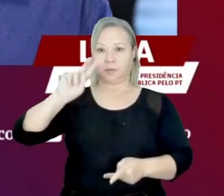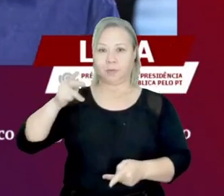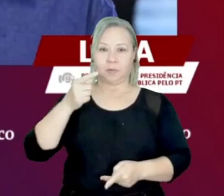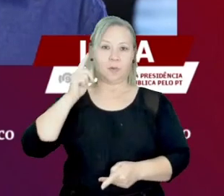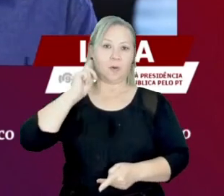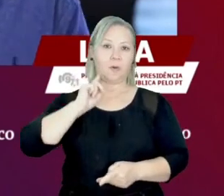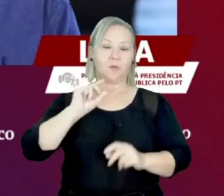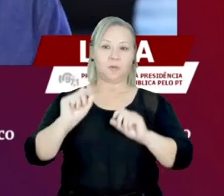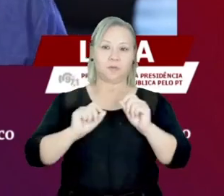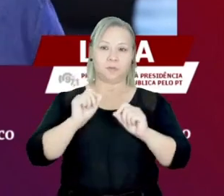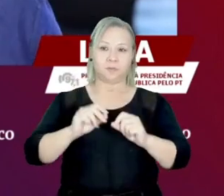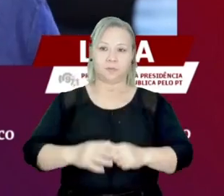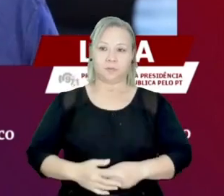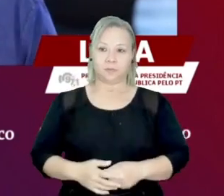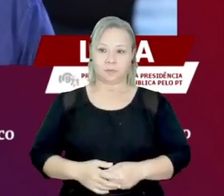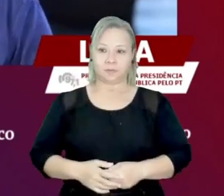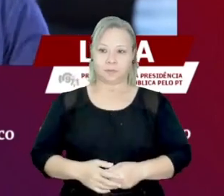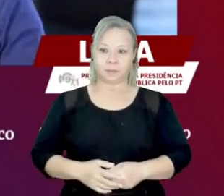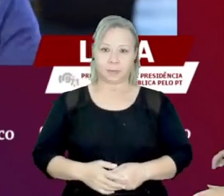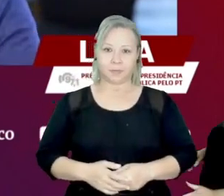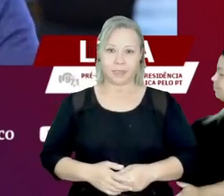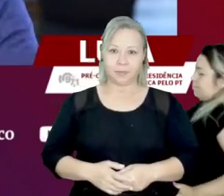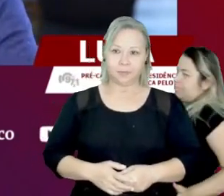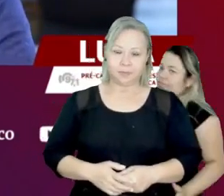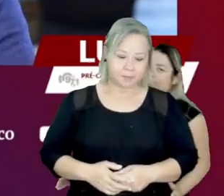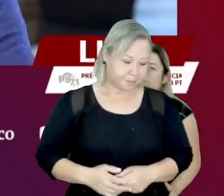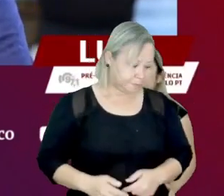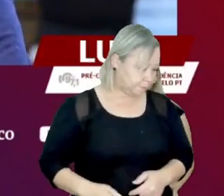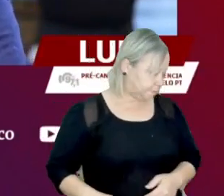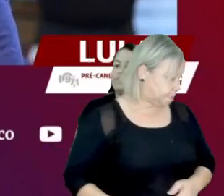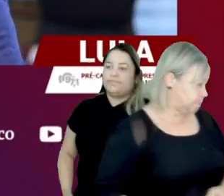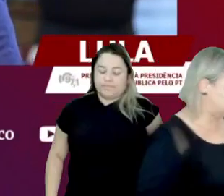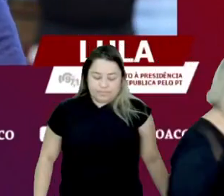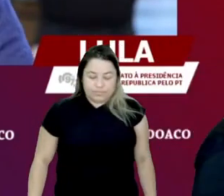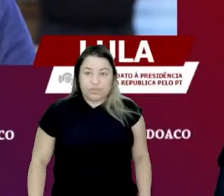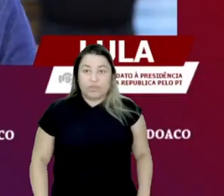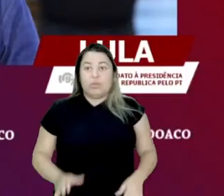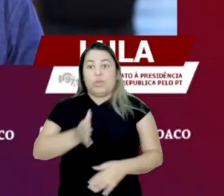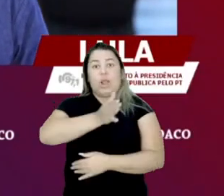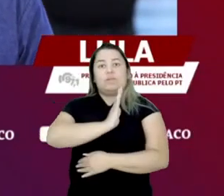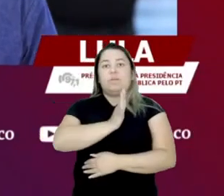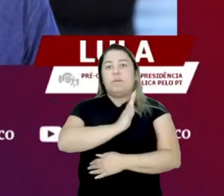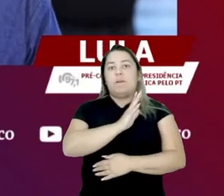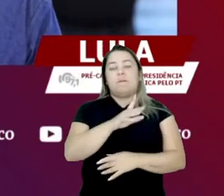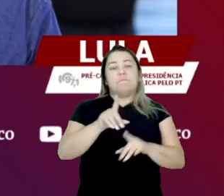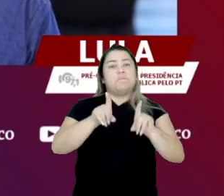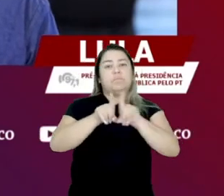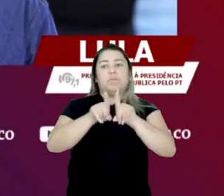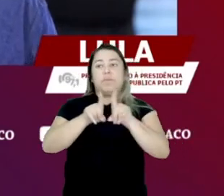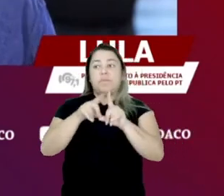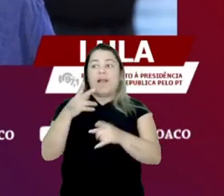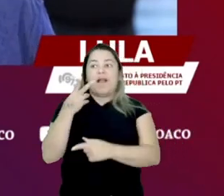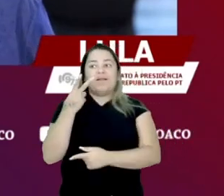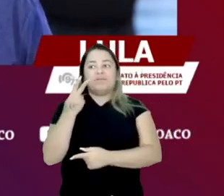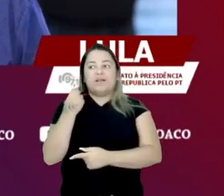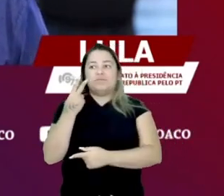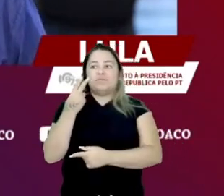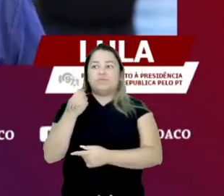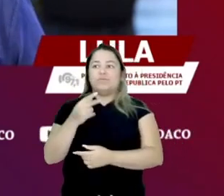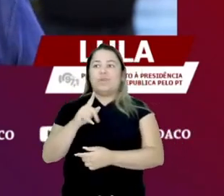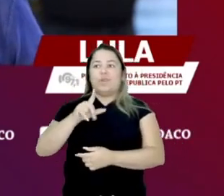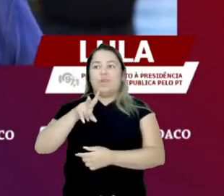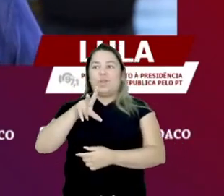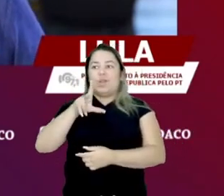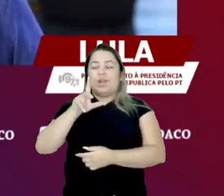Não, eu fui... Eu apanhei muito dos companheiros do Atlético Mineiro. É porque eu sou o único presidente que tenho coragem de